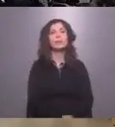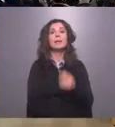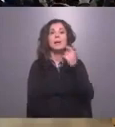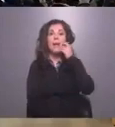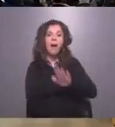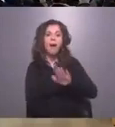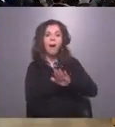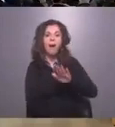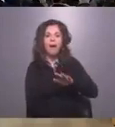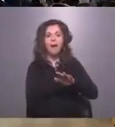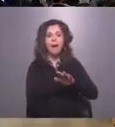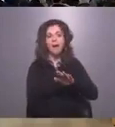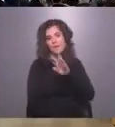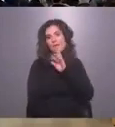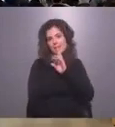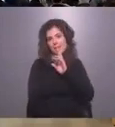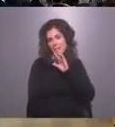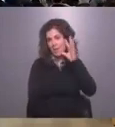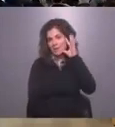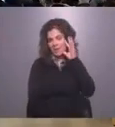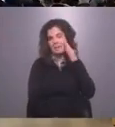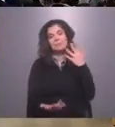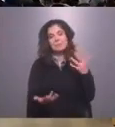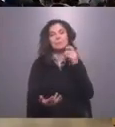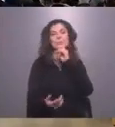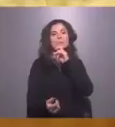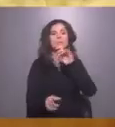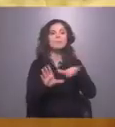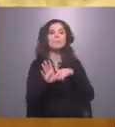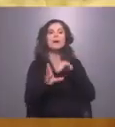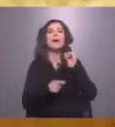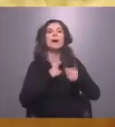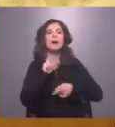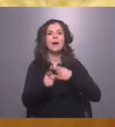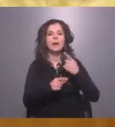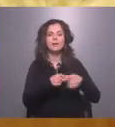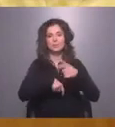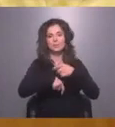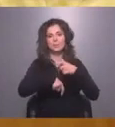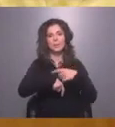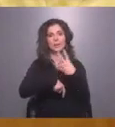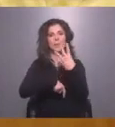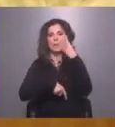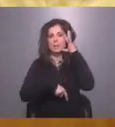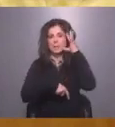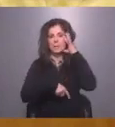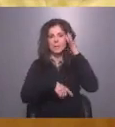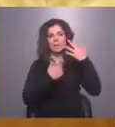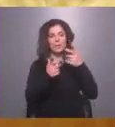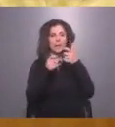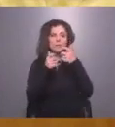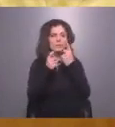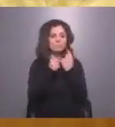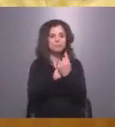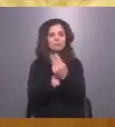da tarde em Fátima, podemos participar no exercício da Via Sacra às 14 horas, no recinto